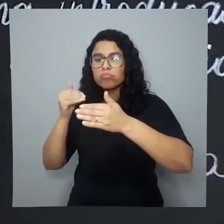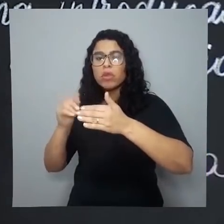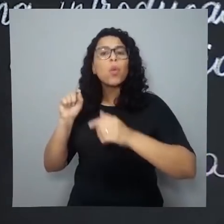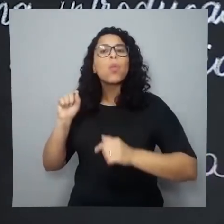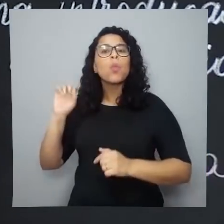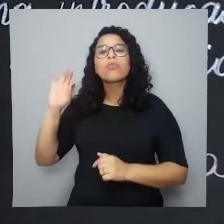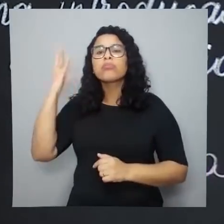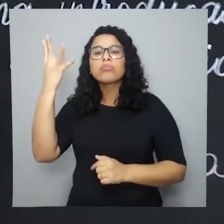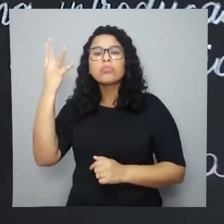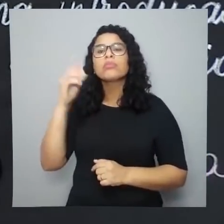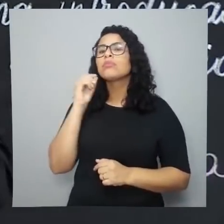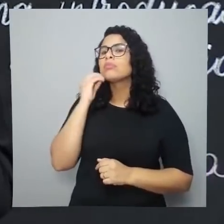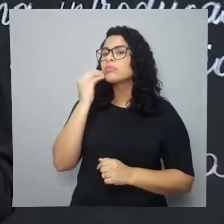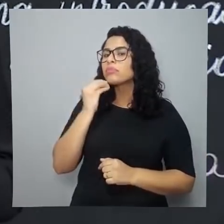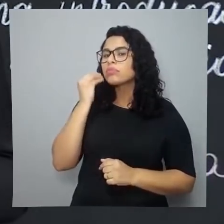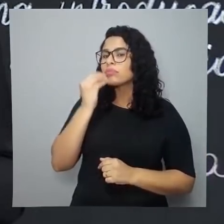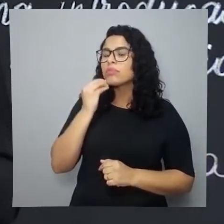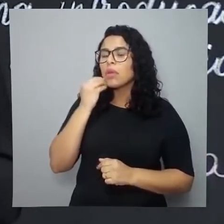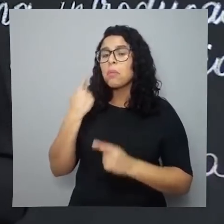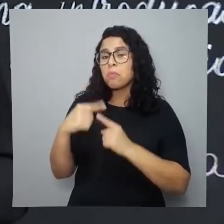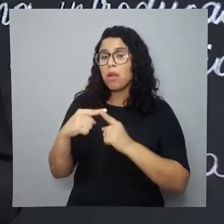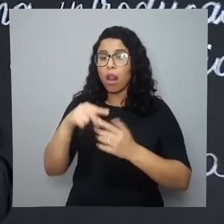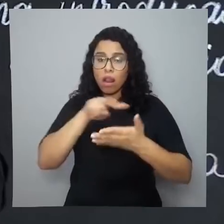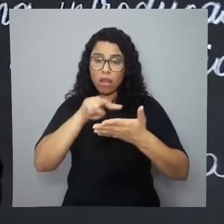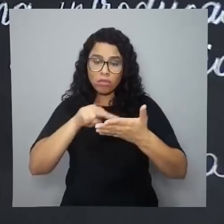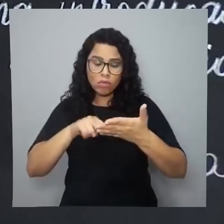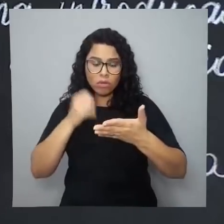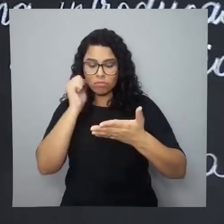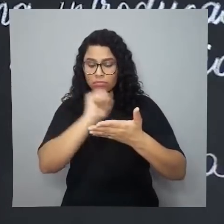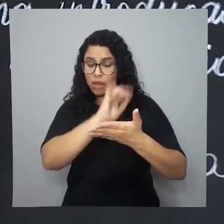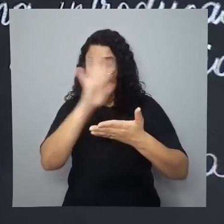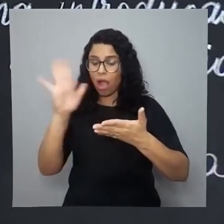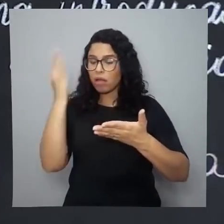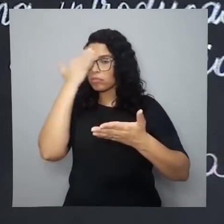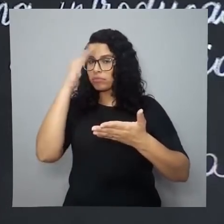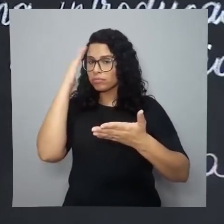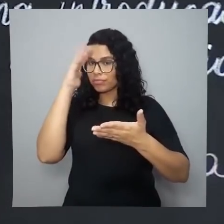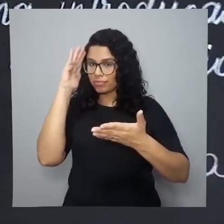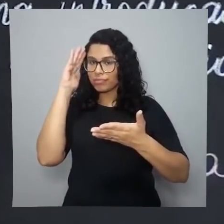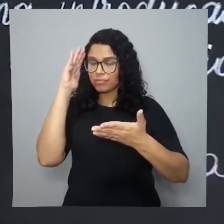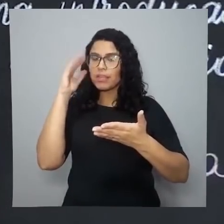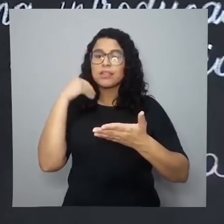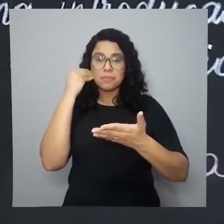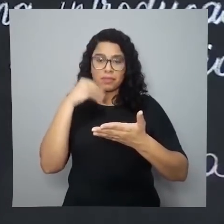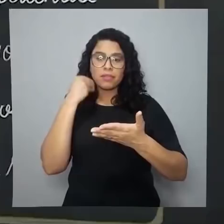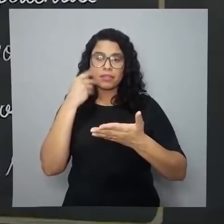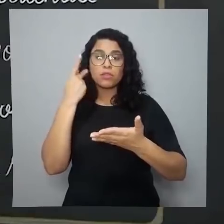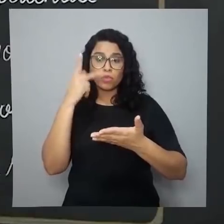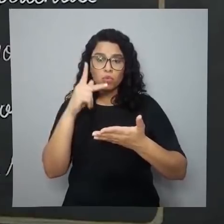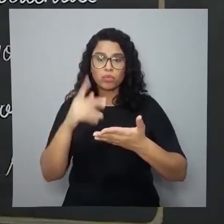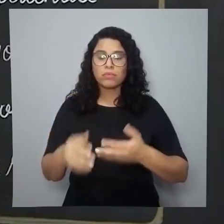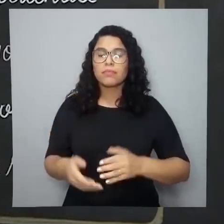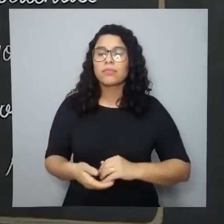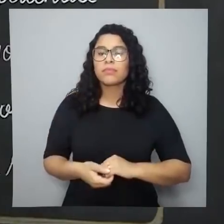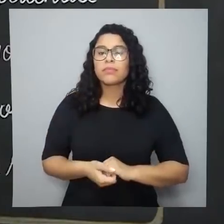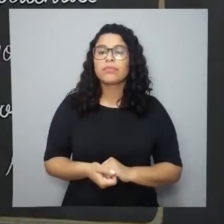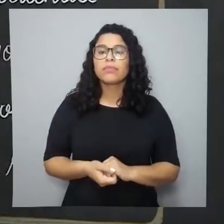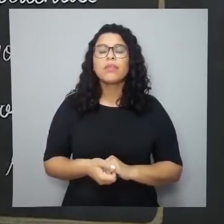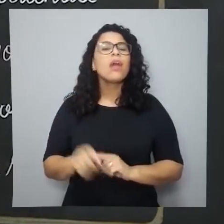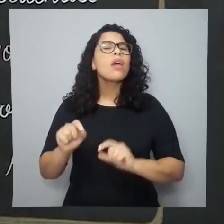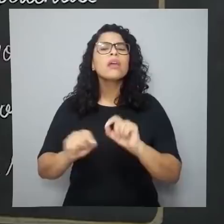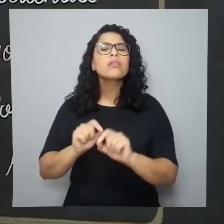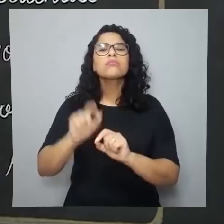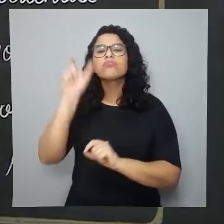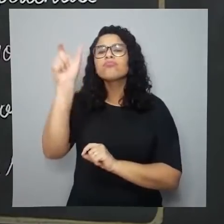passo de como aquela experiência ocorreu, para que o leitor também compreenda de forma mais clara essas vivências e essas experiências. Quem são